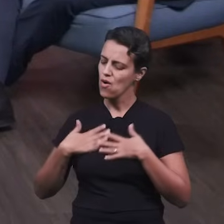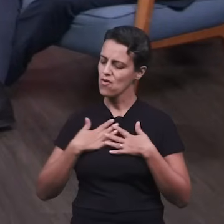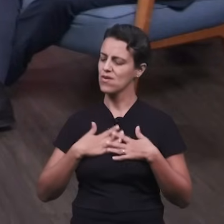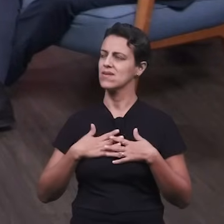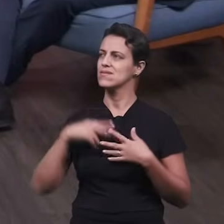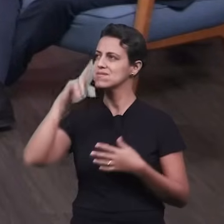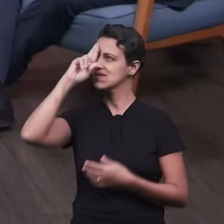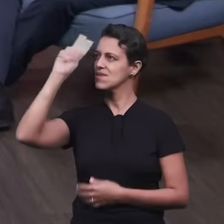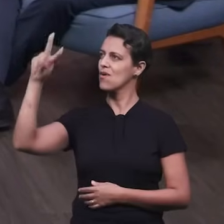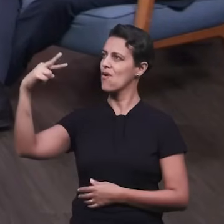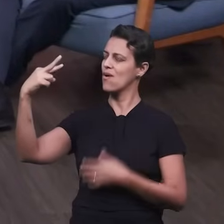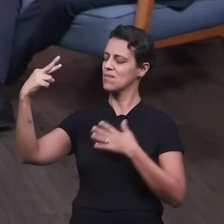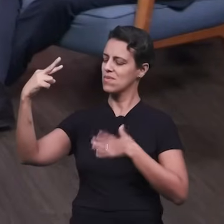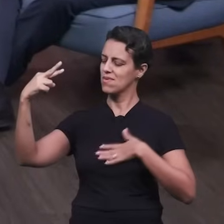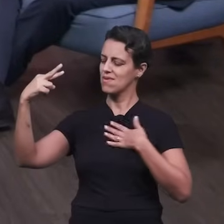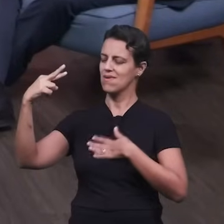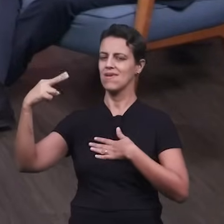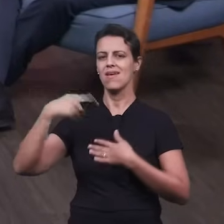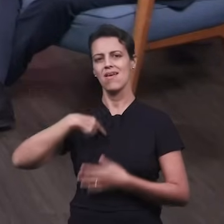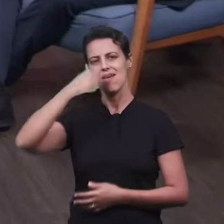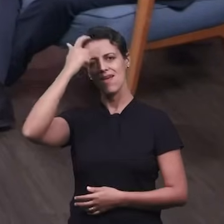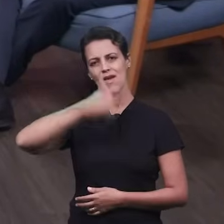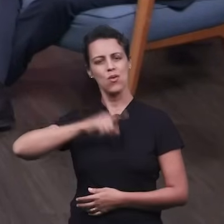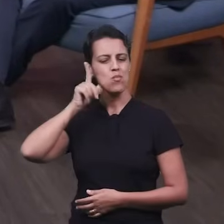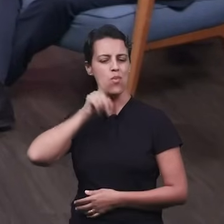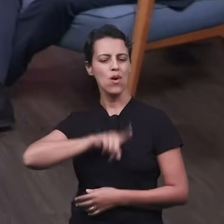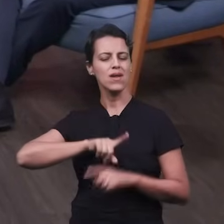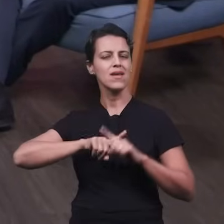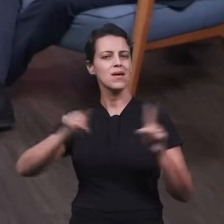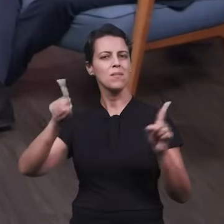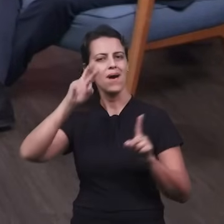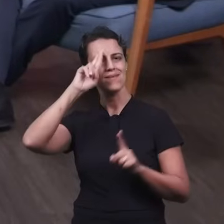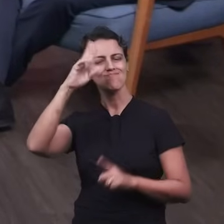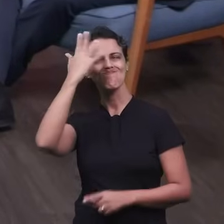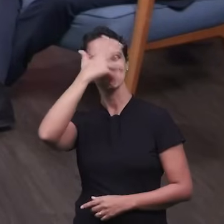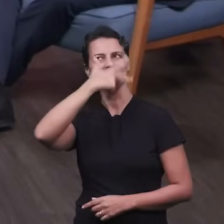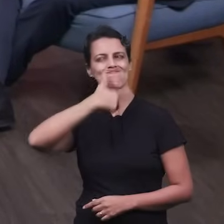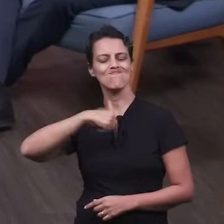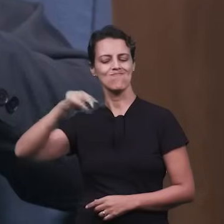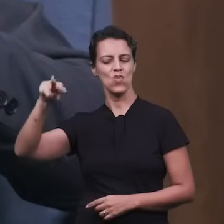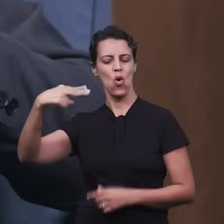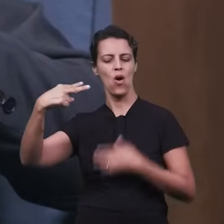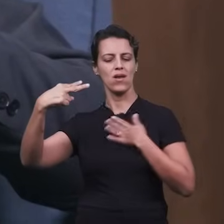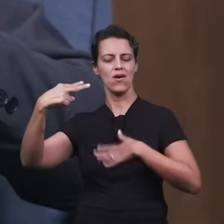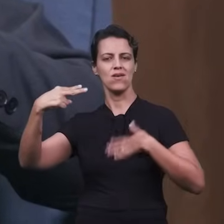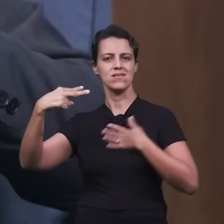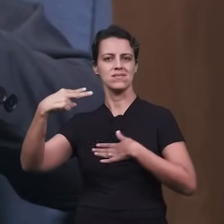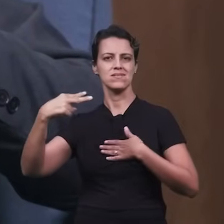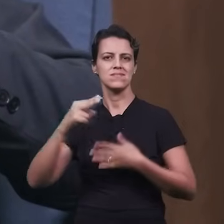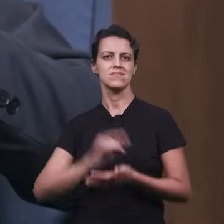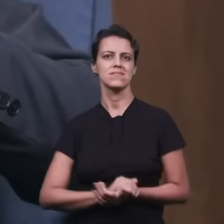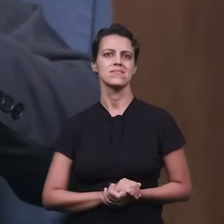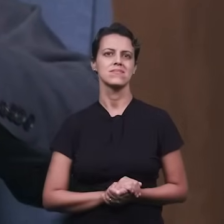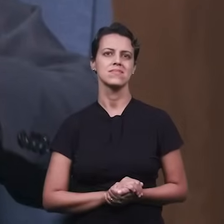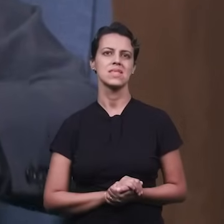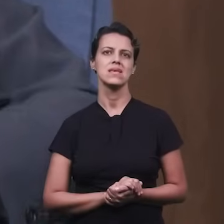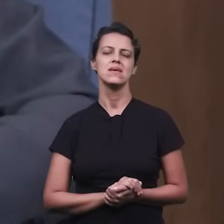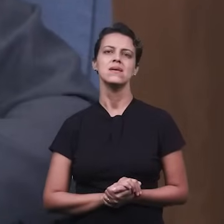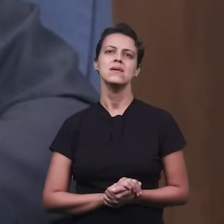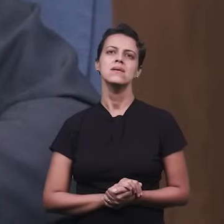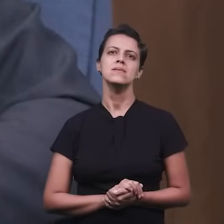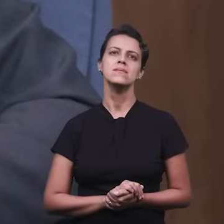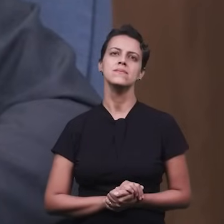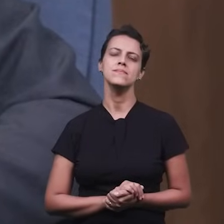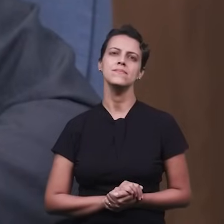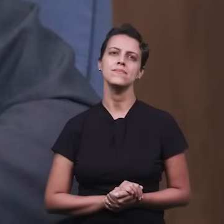agradável, é ser como a noiva. Eu sou morena, mas agradável. Né? Essa é a preocupação nossa de